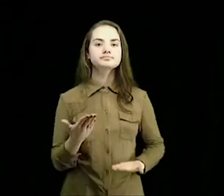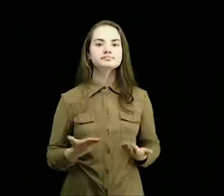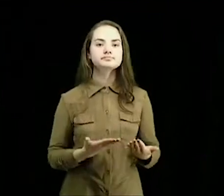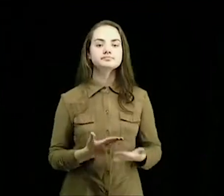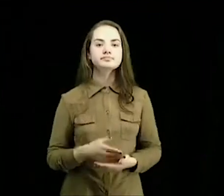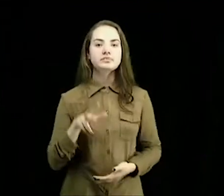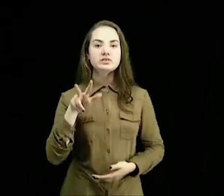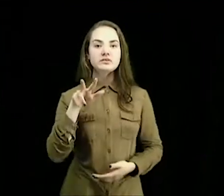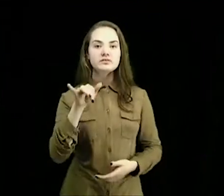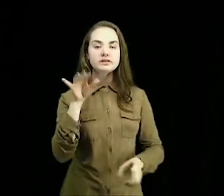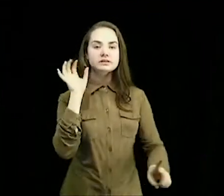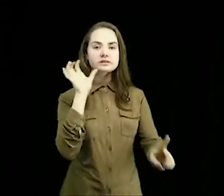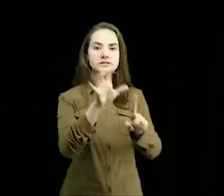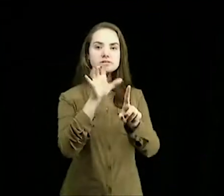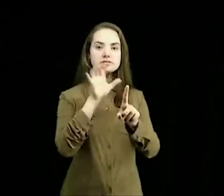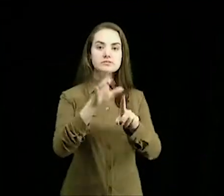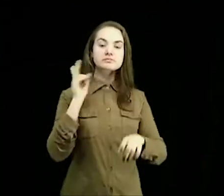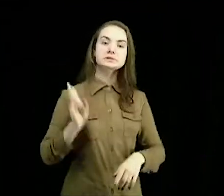ela vai afetar